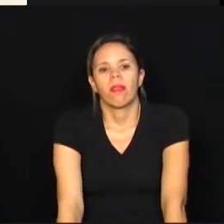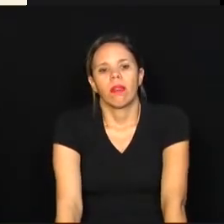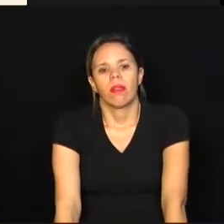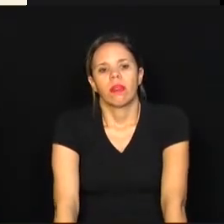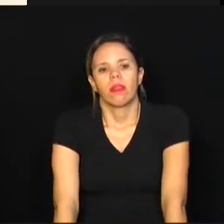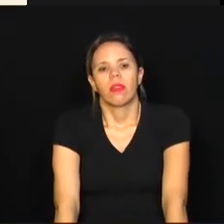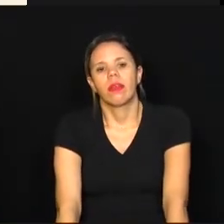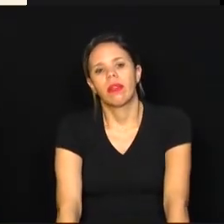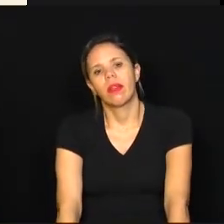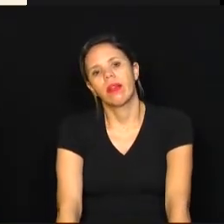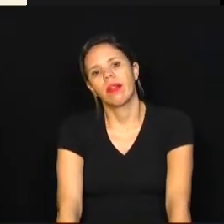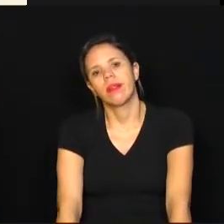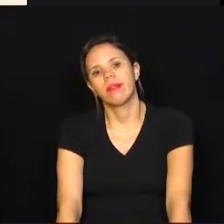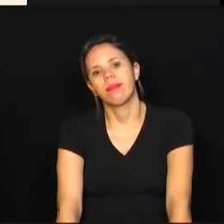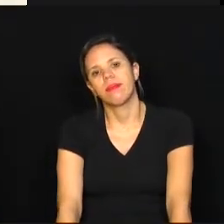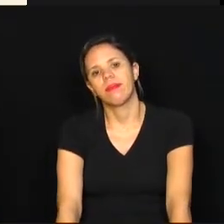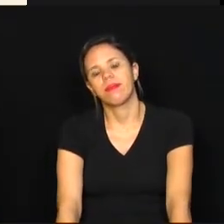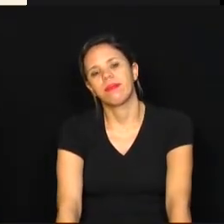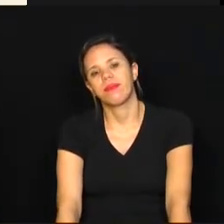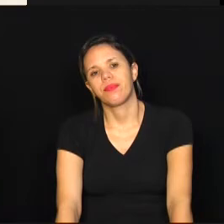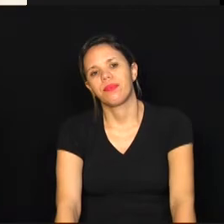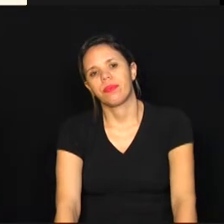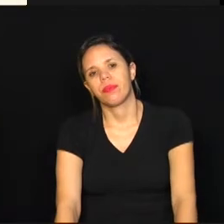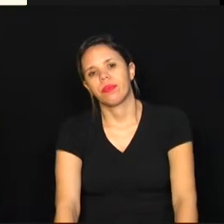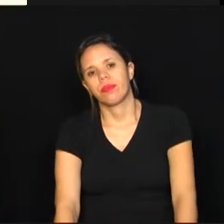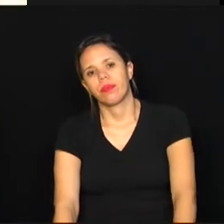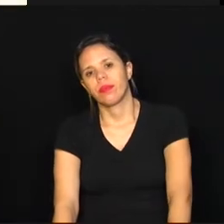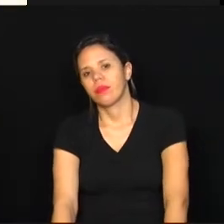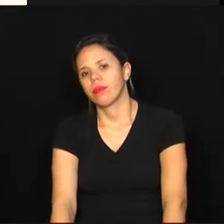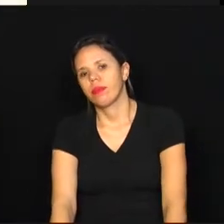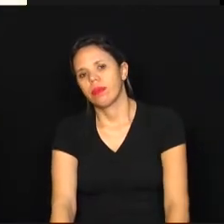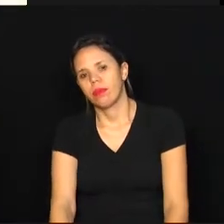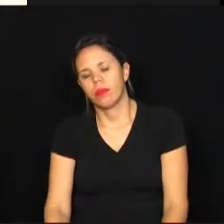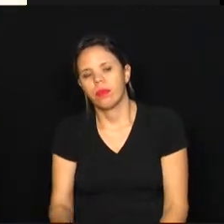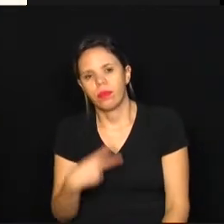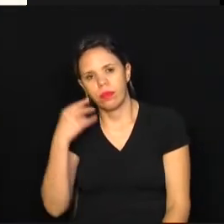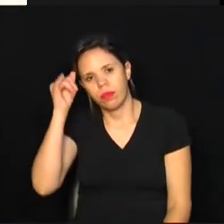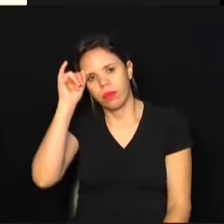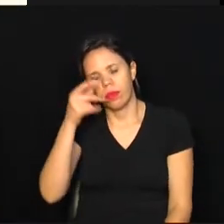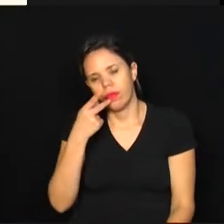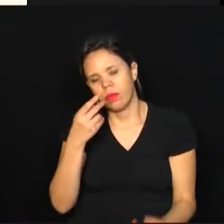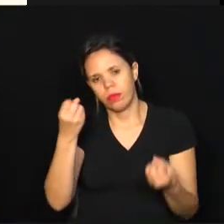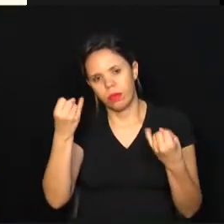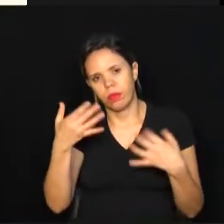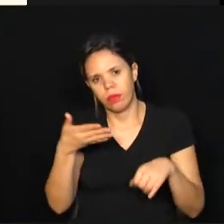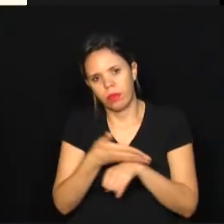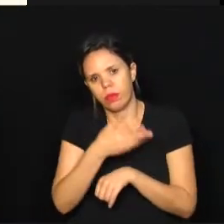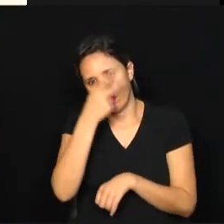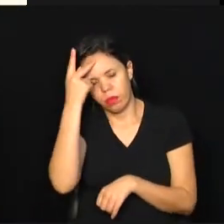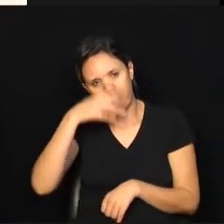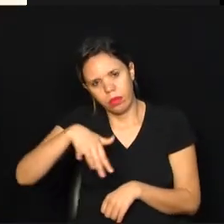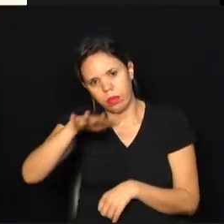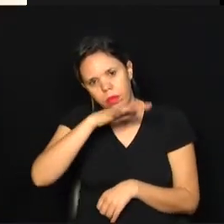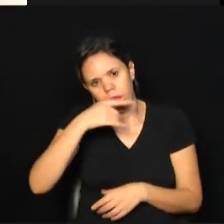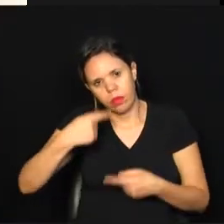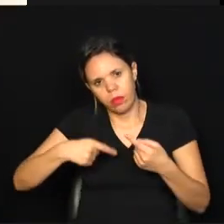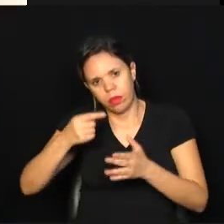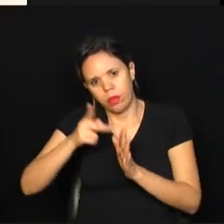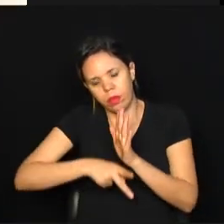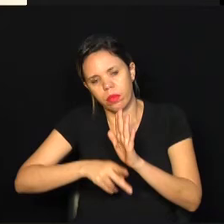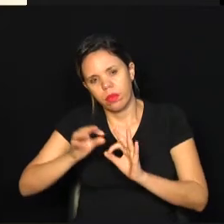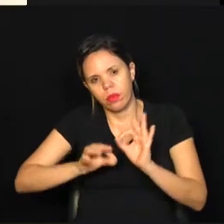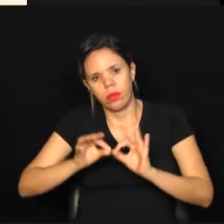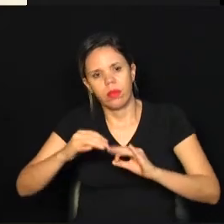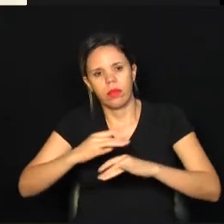foi colocado aqui para a gente? O vereador Paulo Búfalo comentou da questão da participação popular na discussão do plano